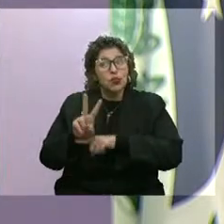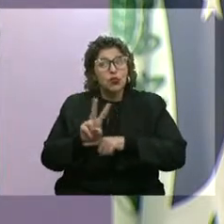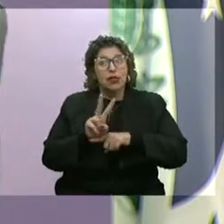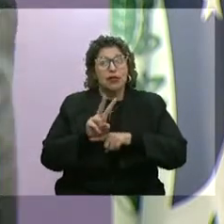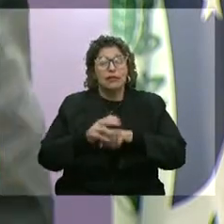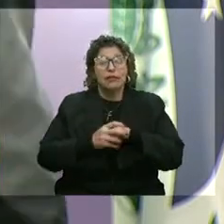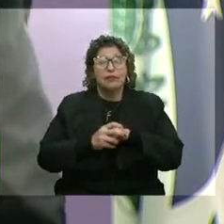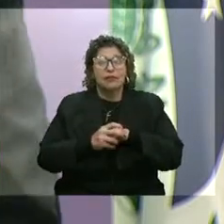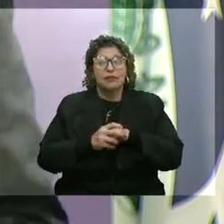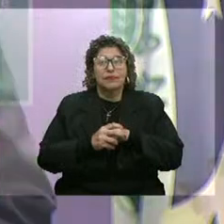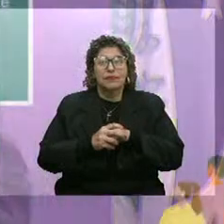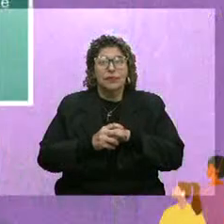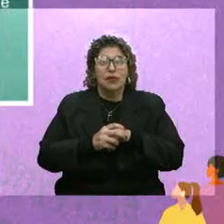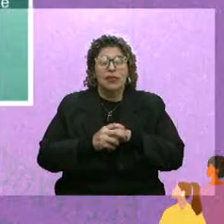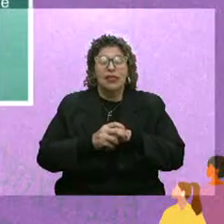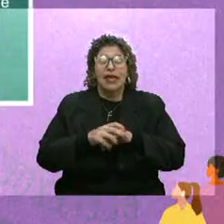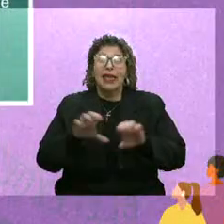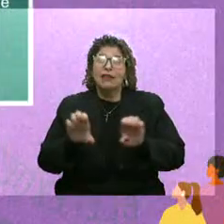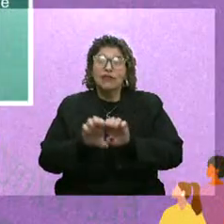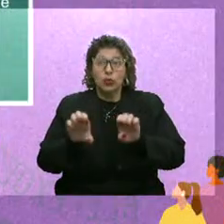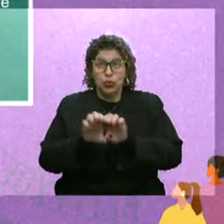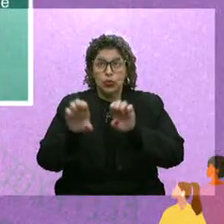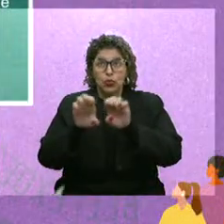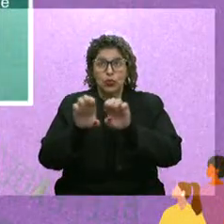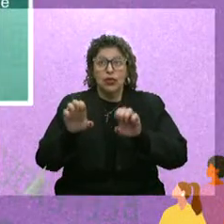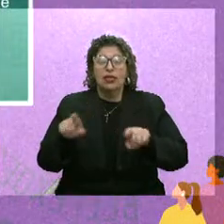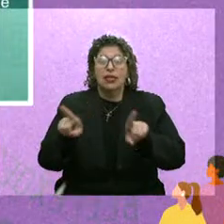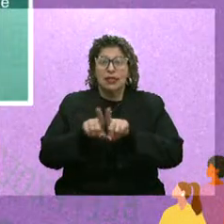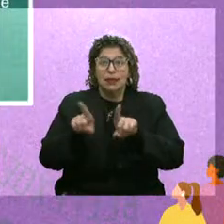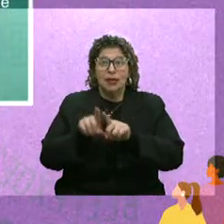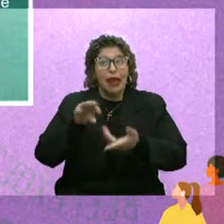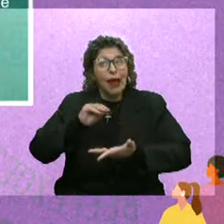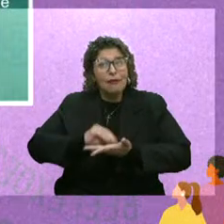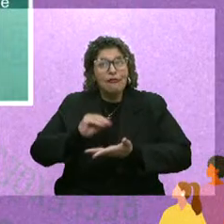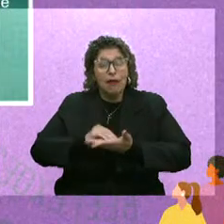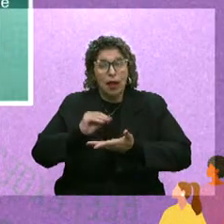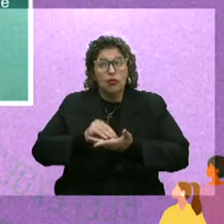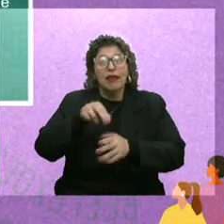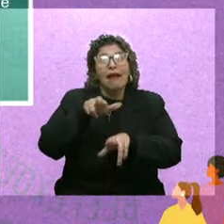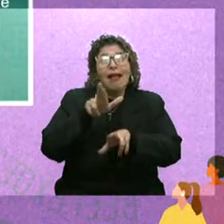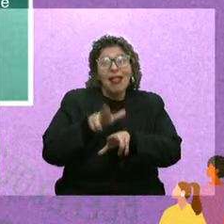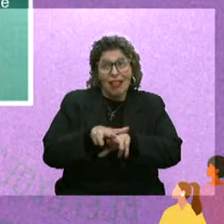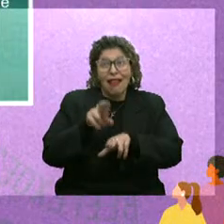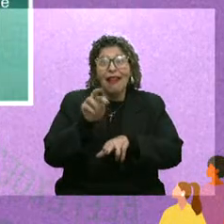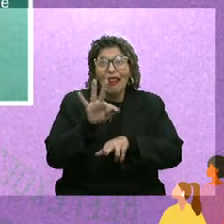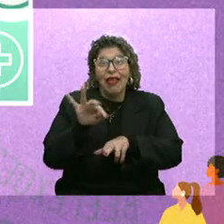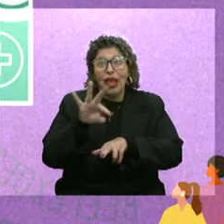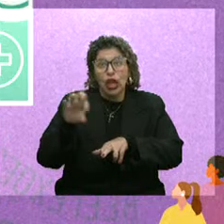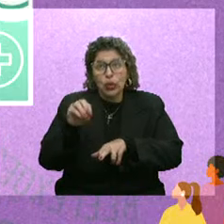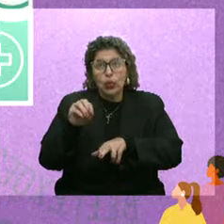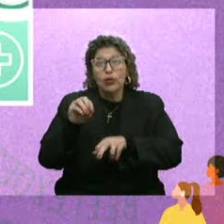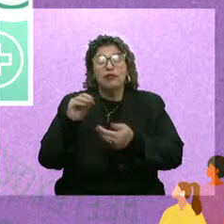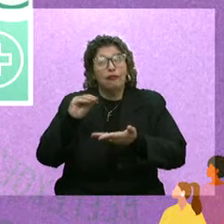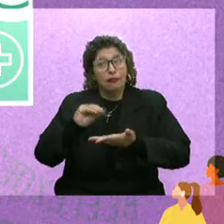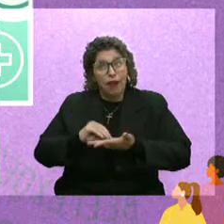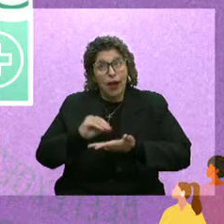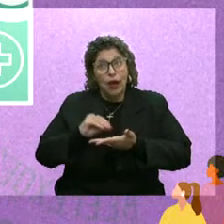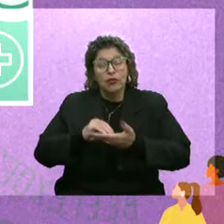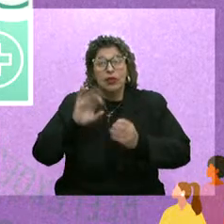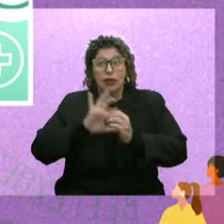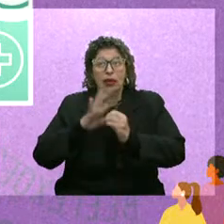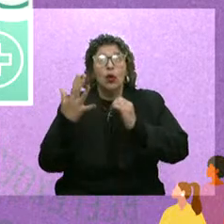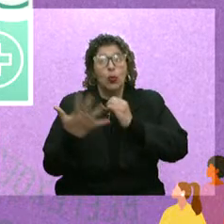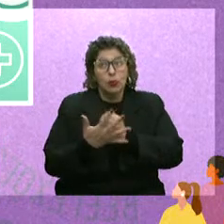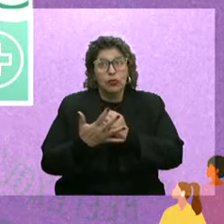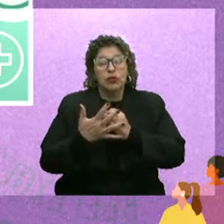E depois a questão da infraestrutura, e aí o grande tema é a falta de leitos, que foi precarizada, inclusive, com a Covid,